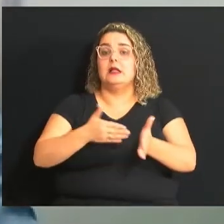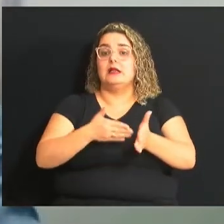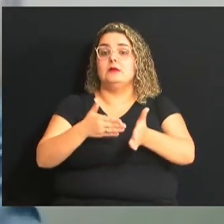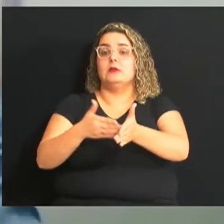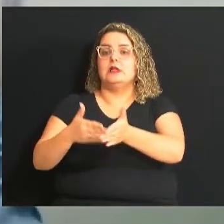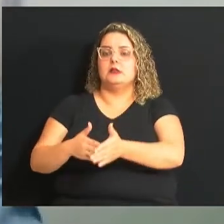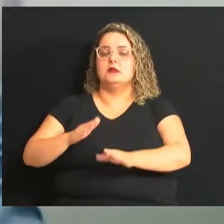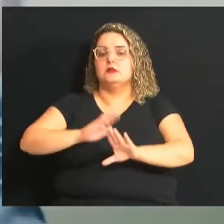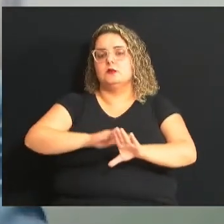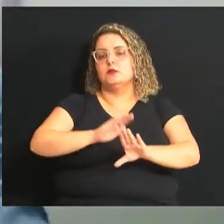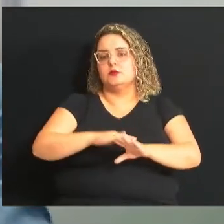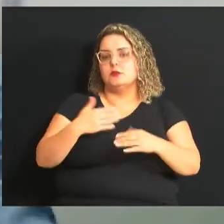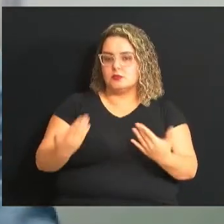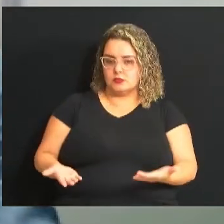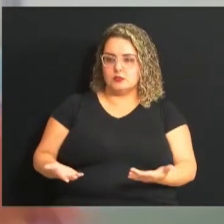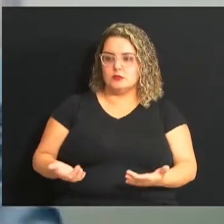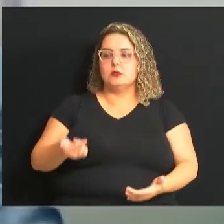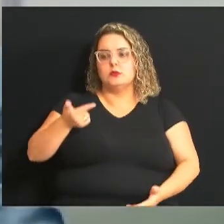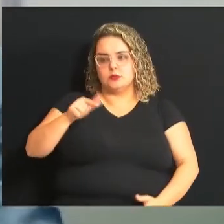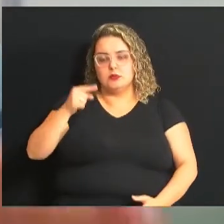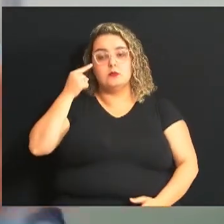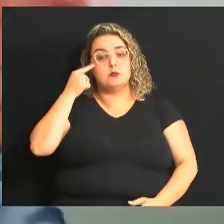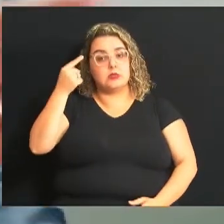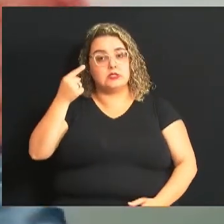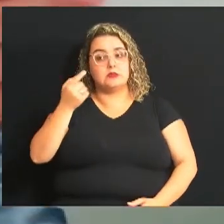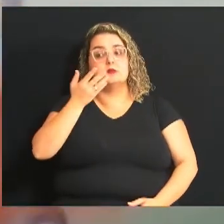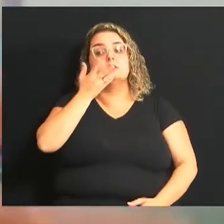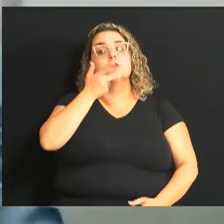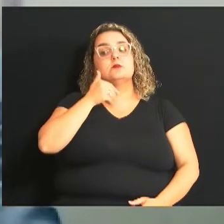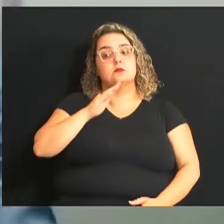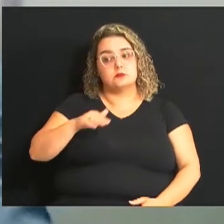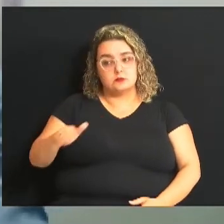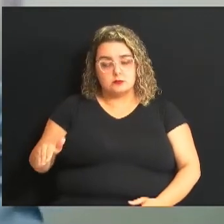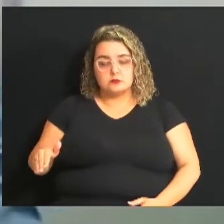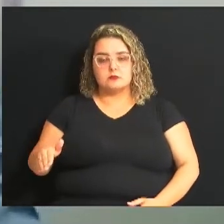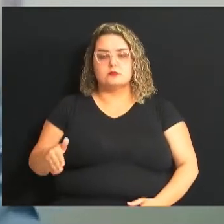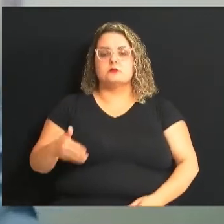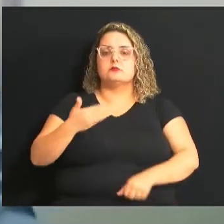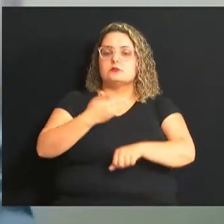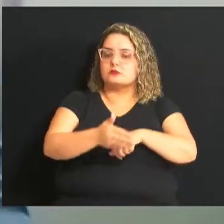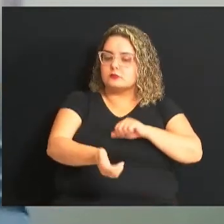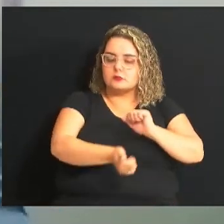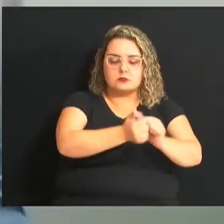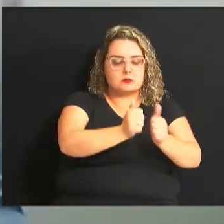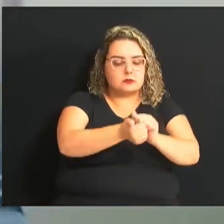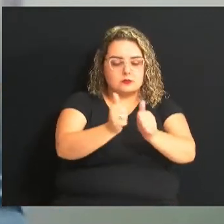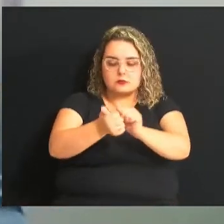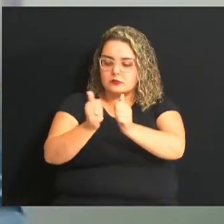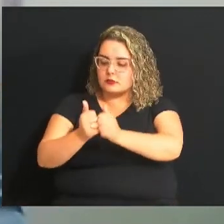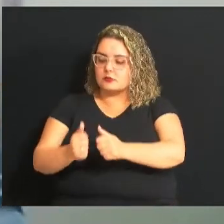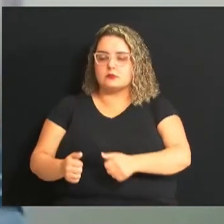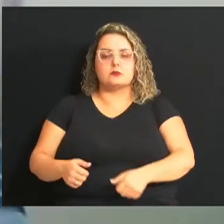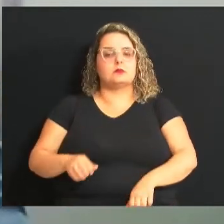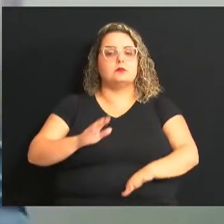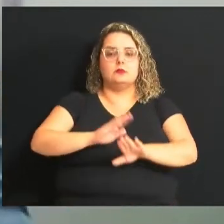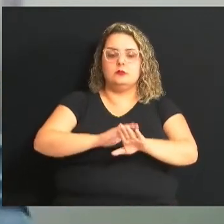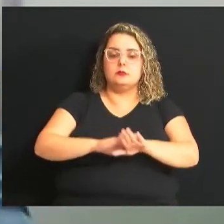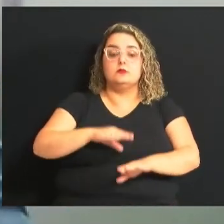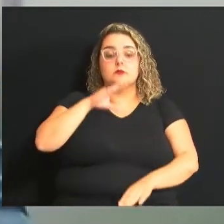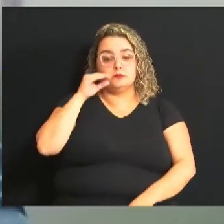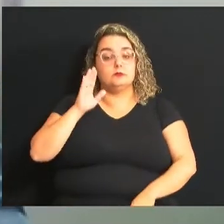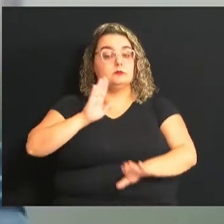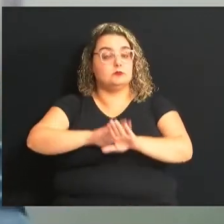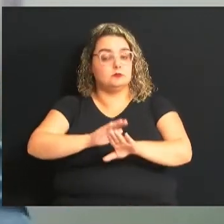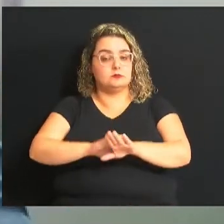funcional. Então, de novo, pensando lá na criança, essa criança que praticou esporte, praticou atividade física, se tornou um adolescente ativo,